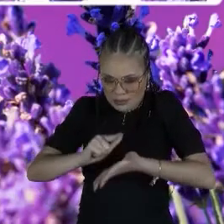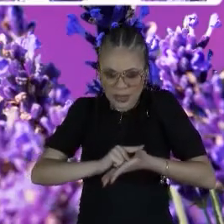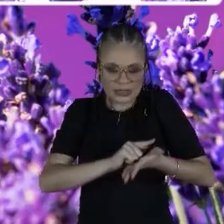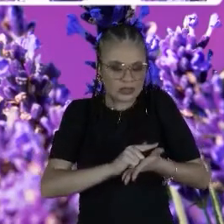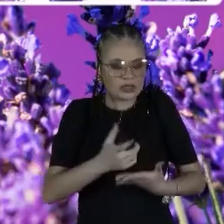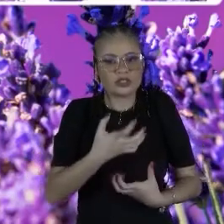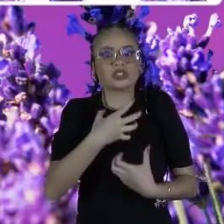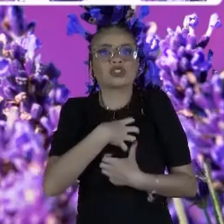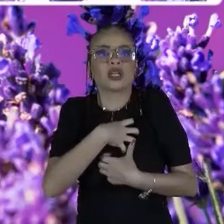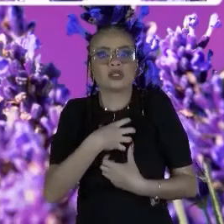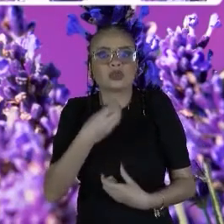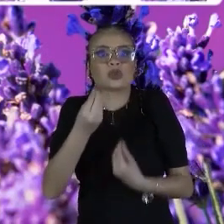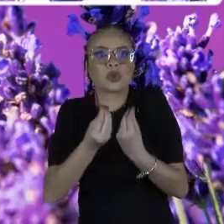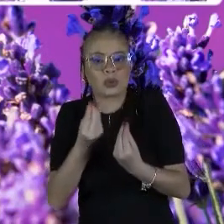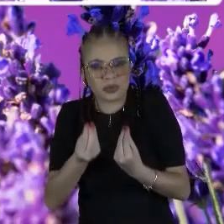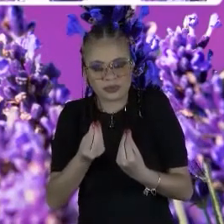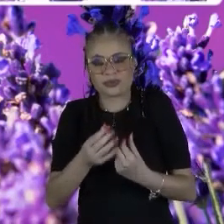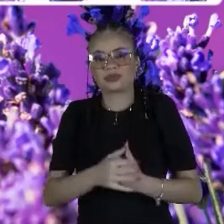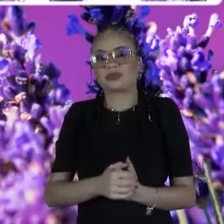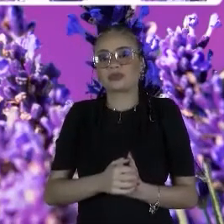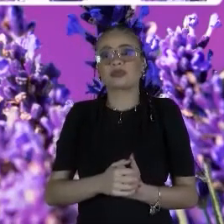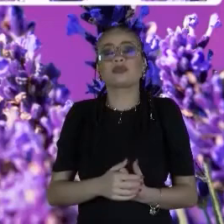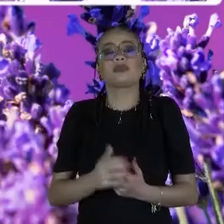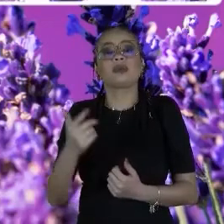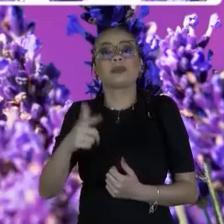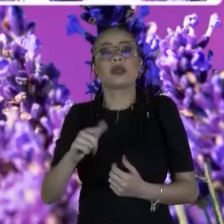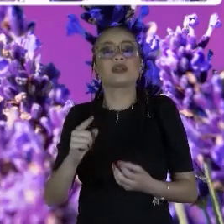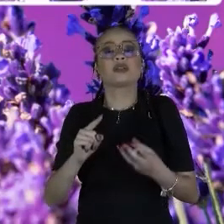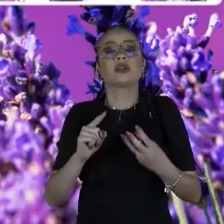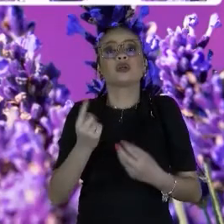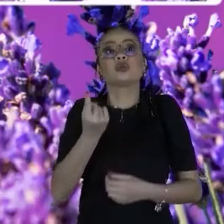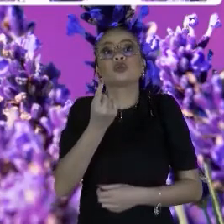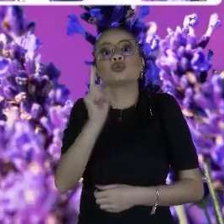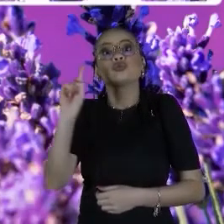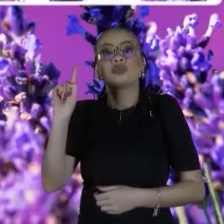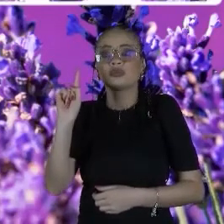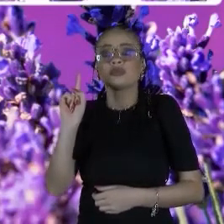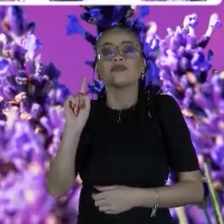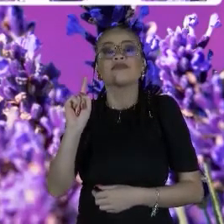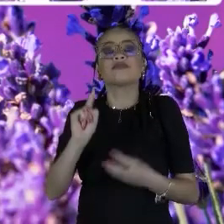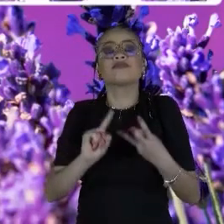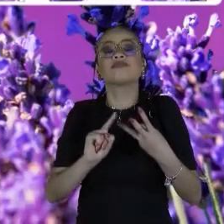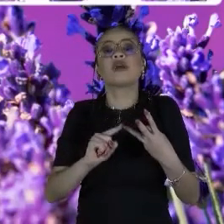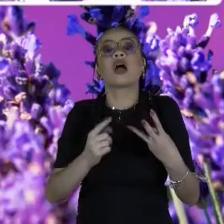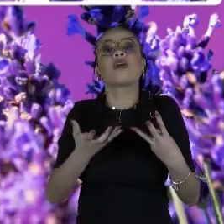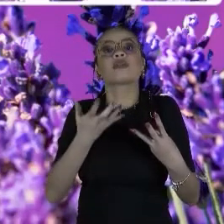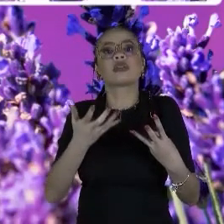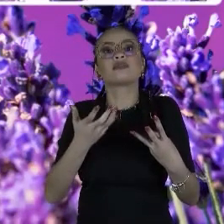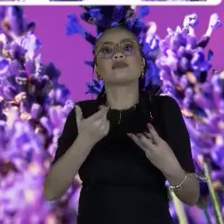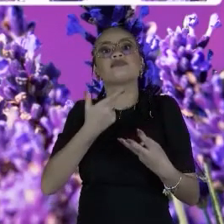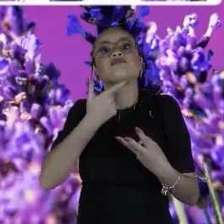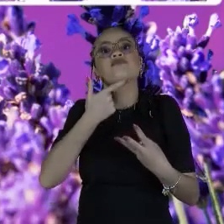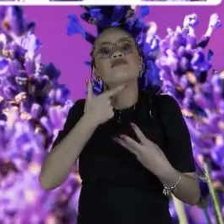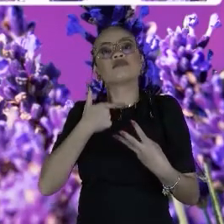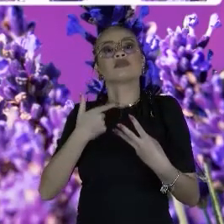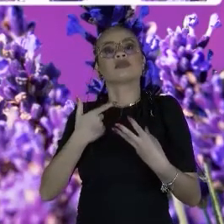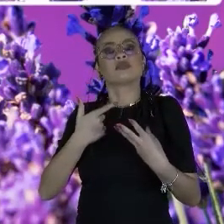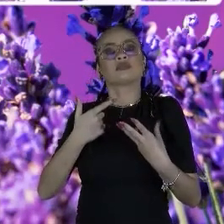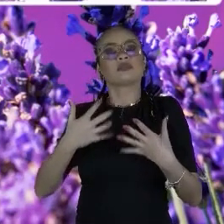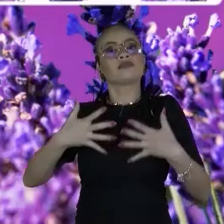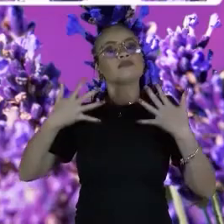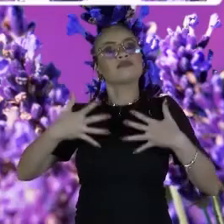daquela enxugar a e por último também eu queria aumentar a minha disposição e diminuir o meu estresse